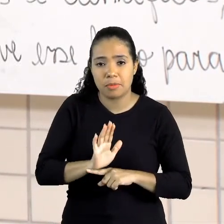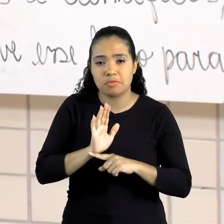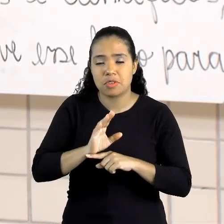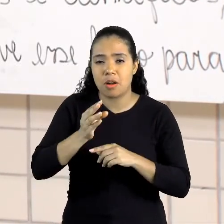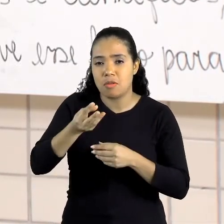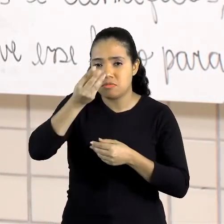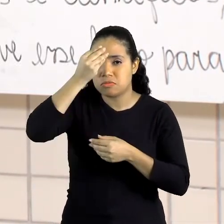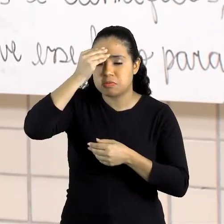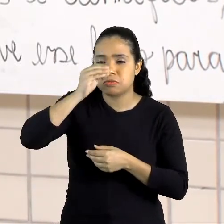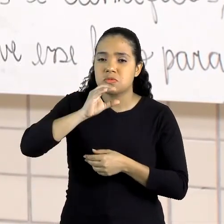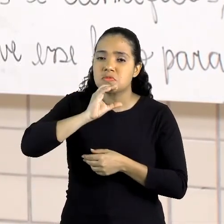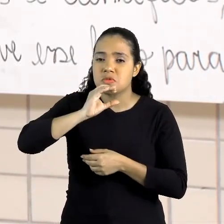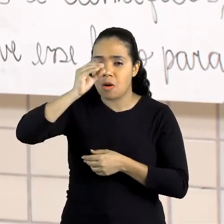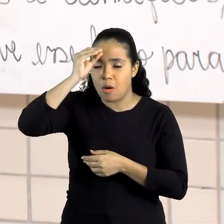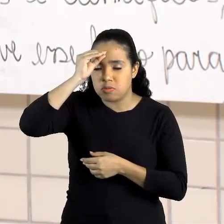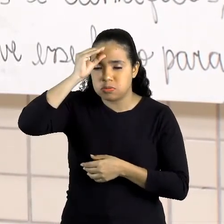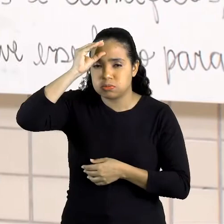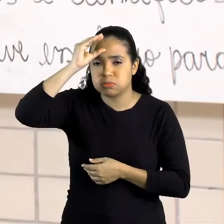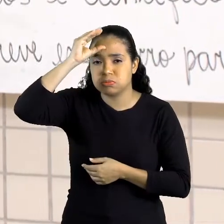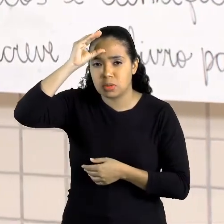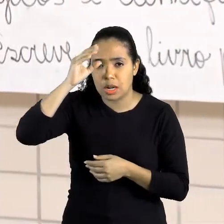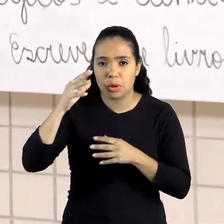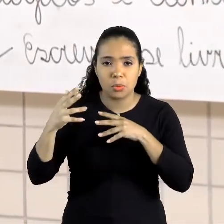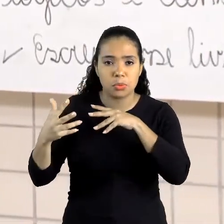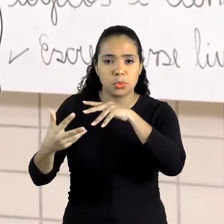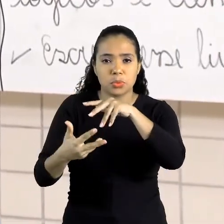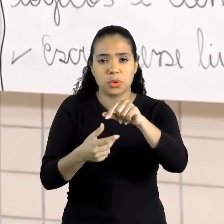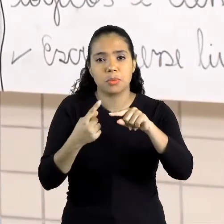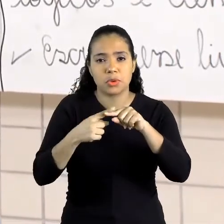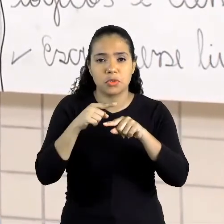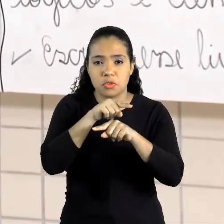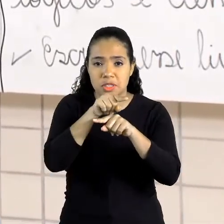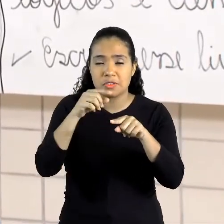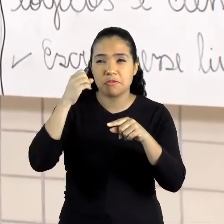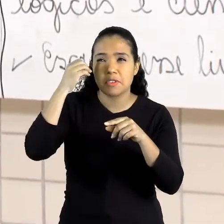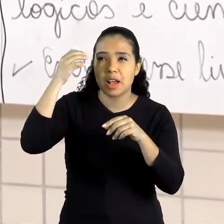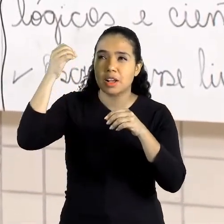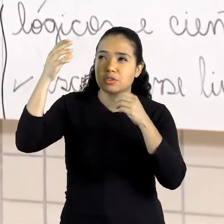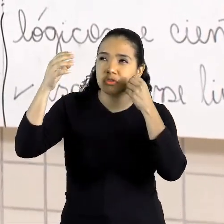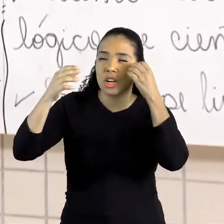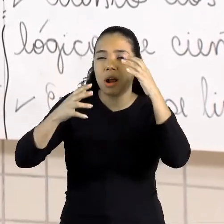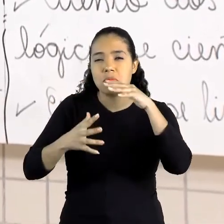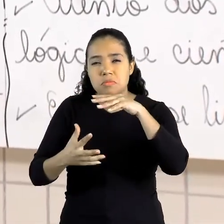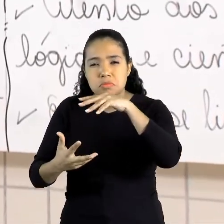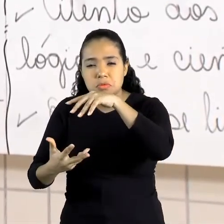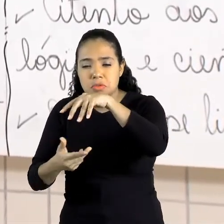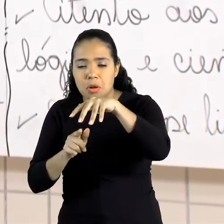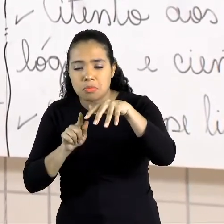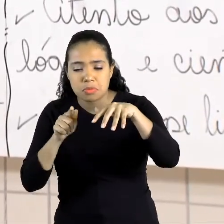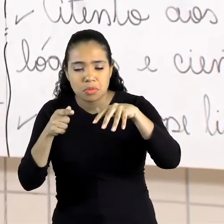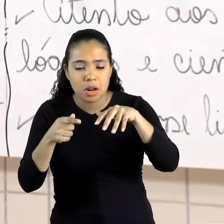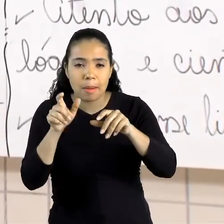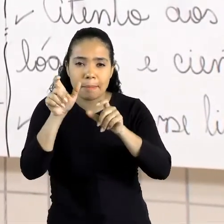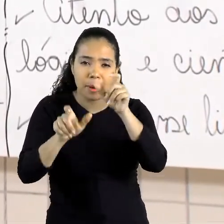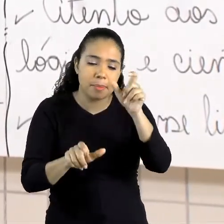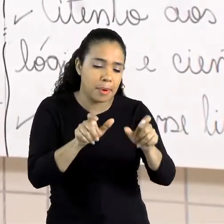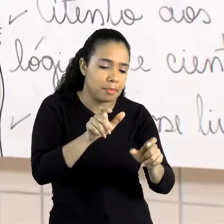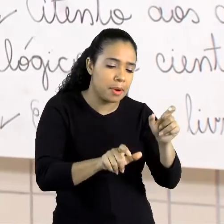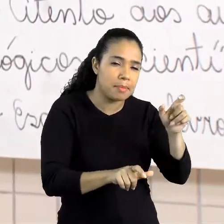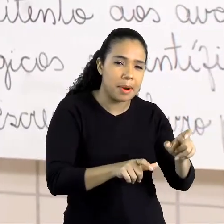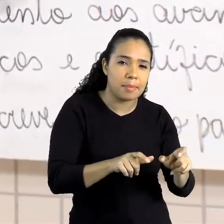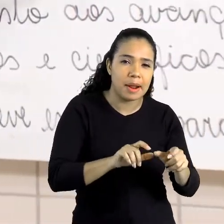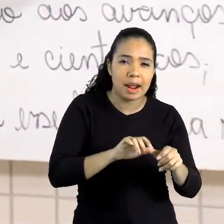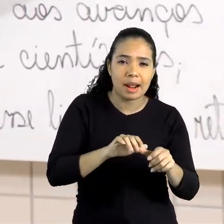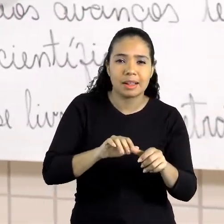um conhecimento de mundo, porque você vai fazer essa viagem ao mundo com esses personagens, né?